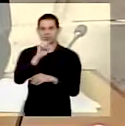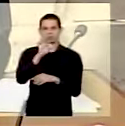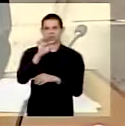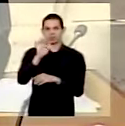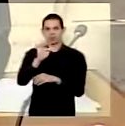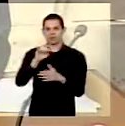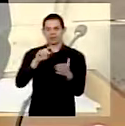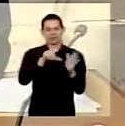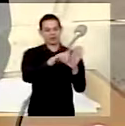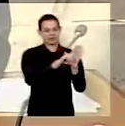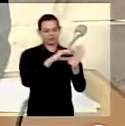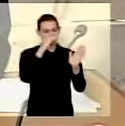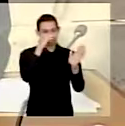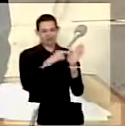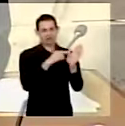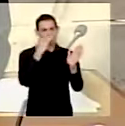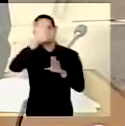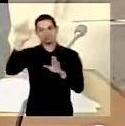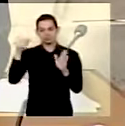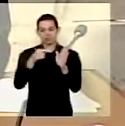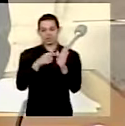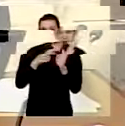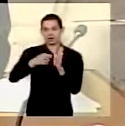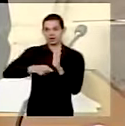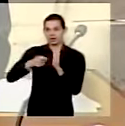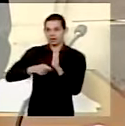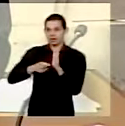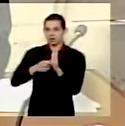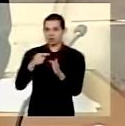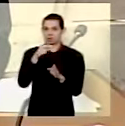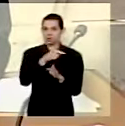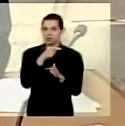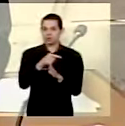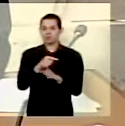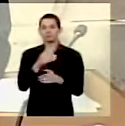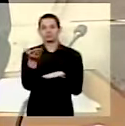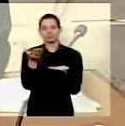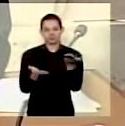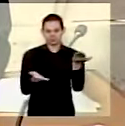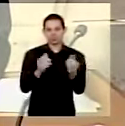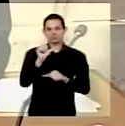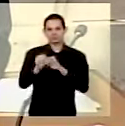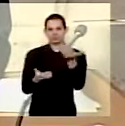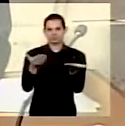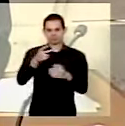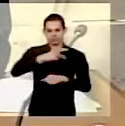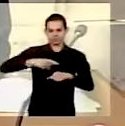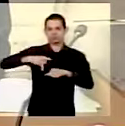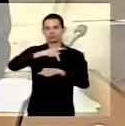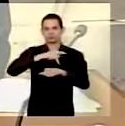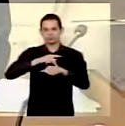tem a missão intransferível de pô-la a serviço do reequilíbrio da nação,